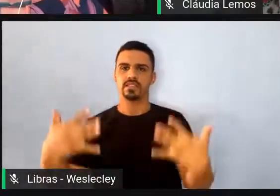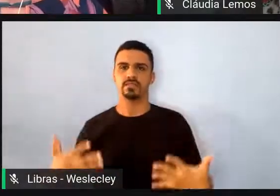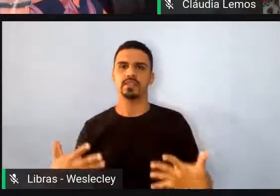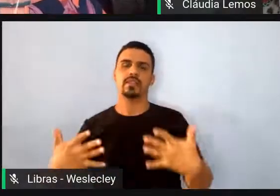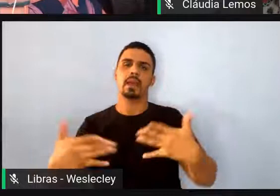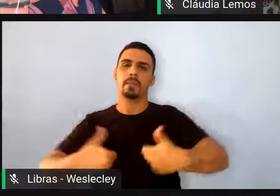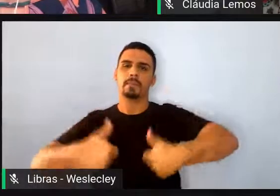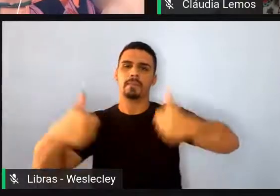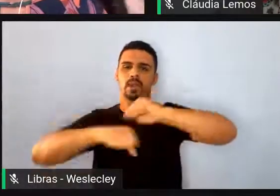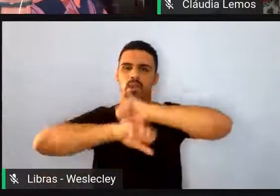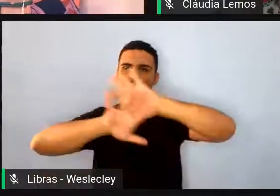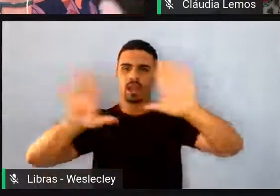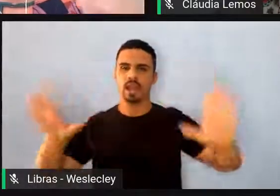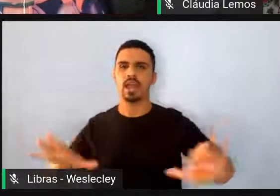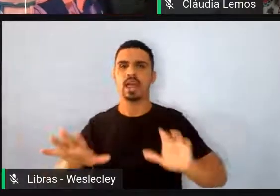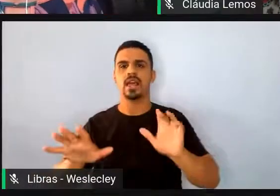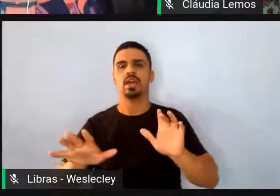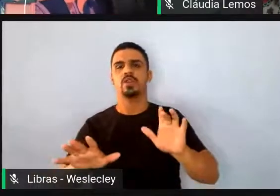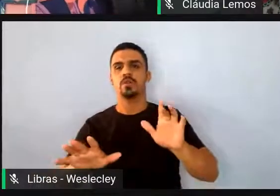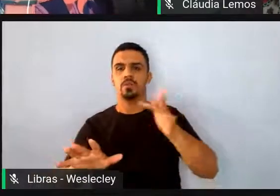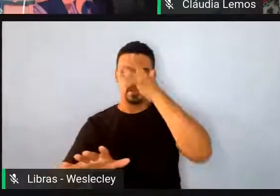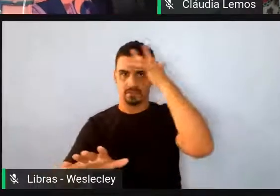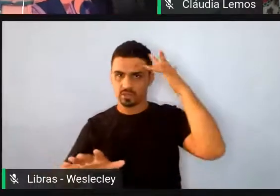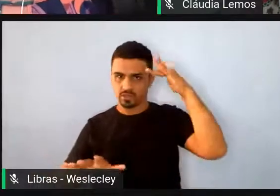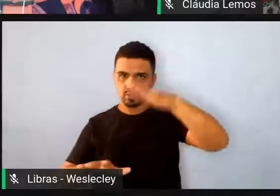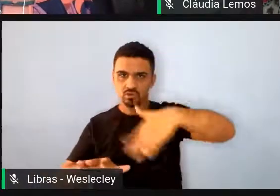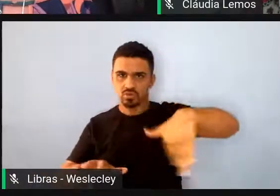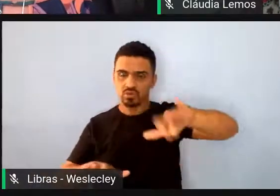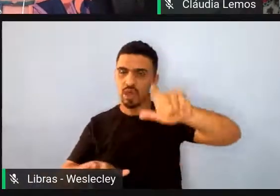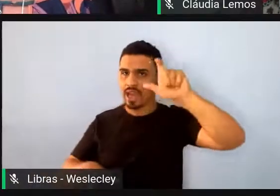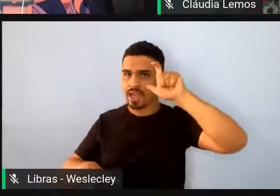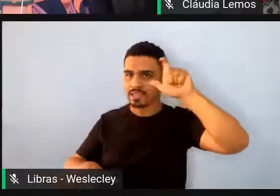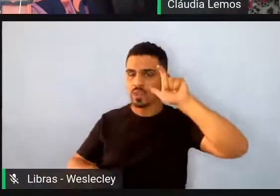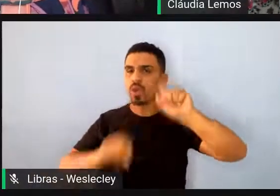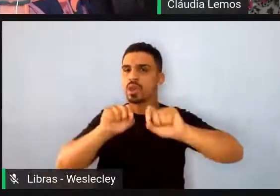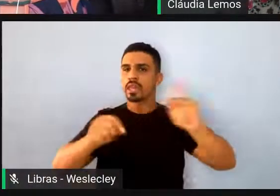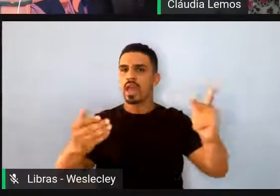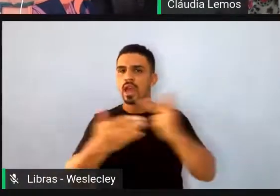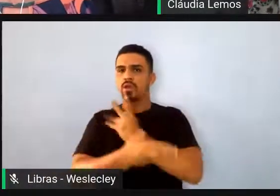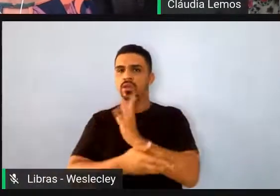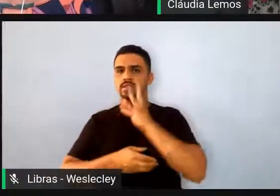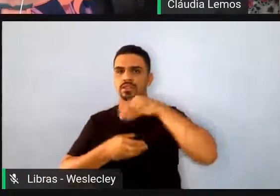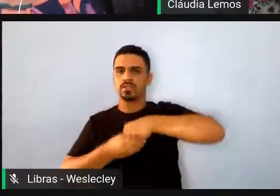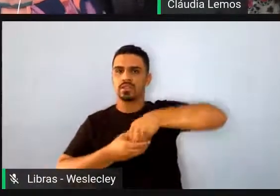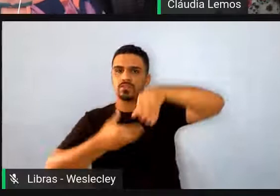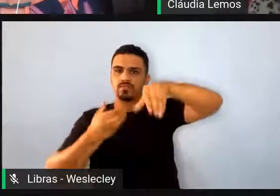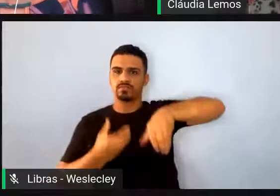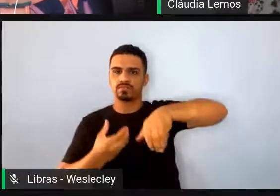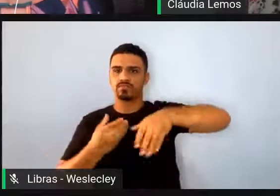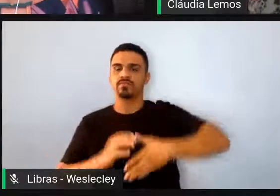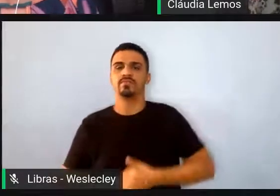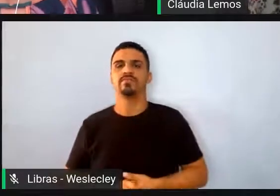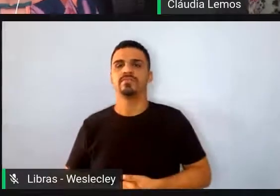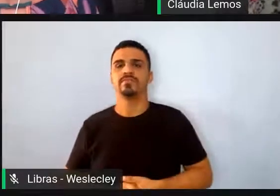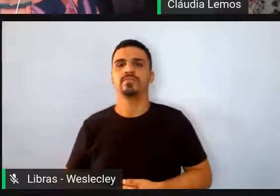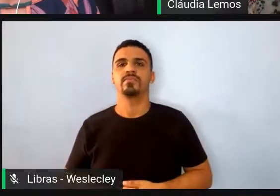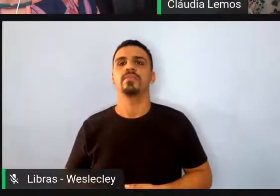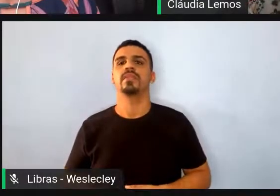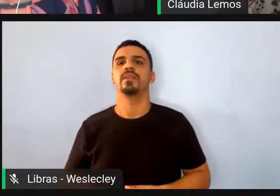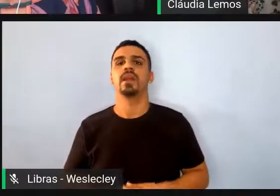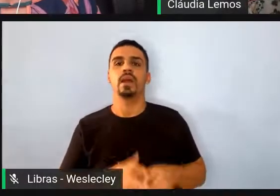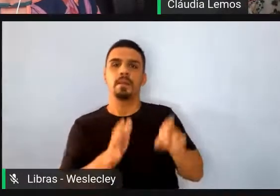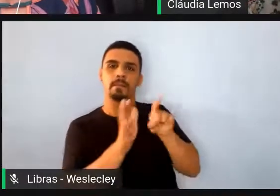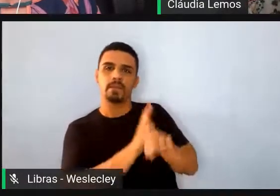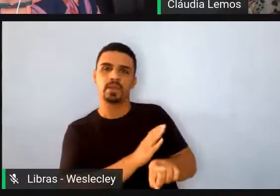para o público o que está acontecendo dentro da Casa Legislativa. Jeane, a gente tem uma pergunta aqui